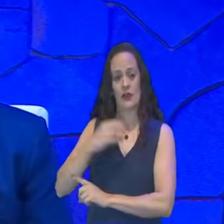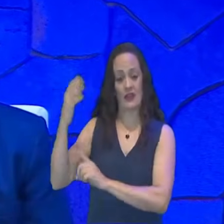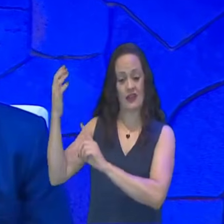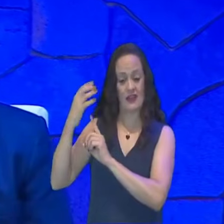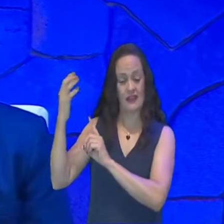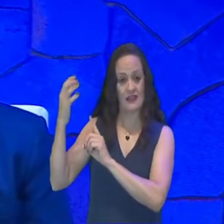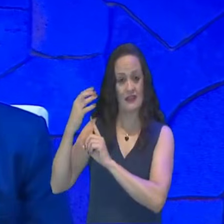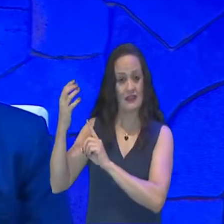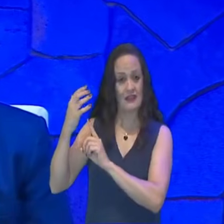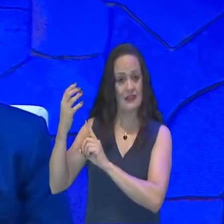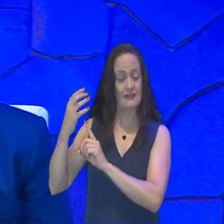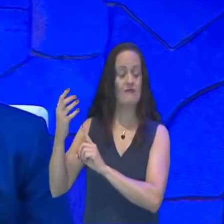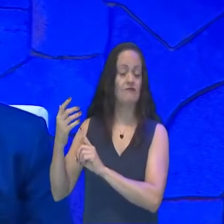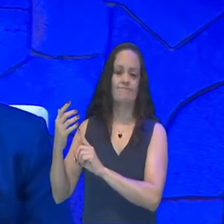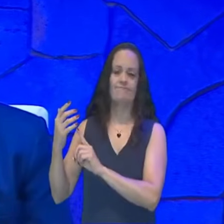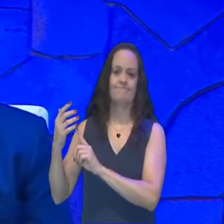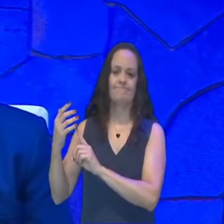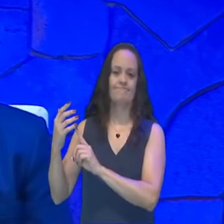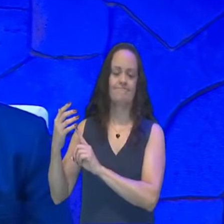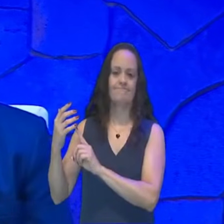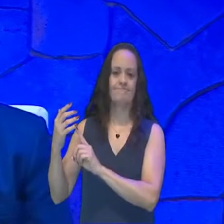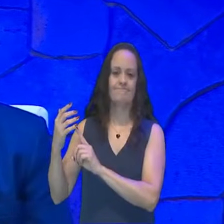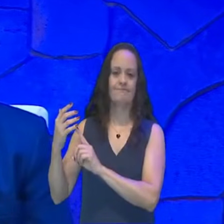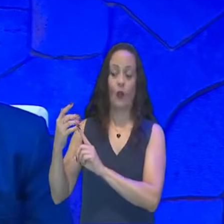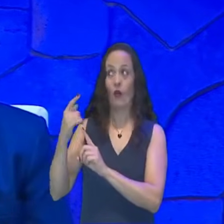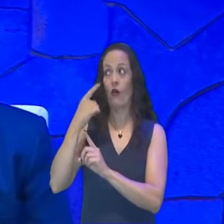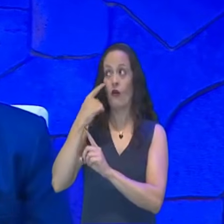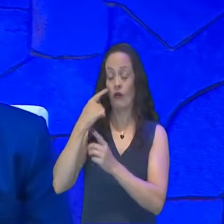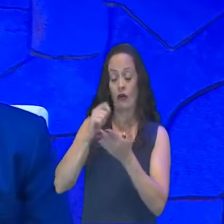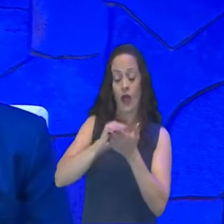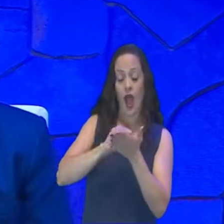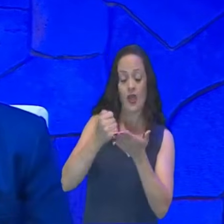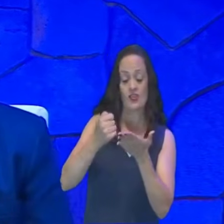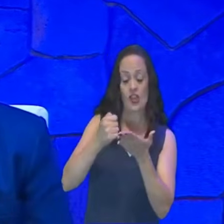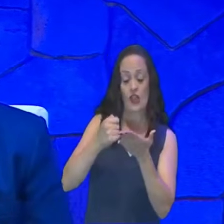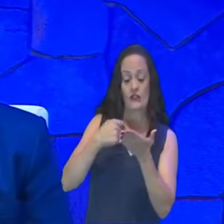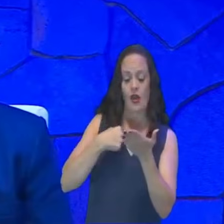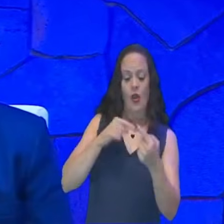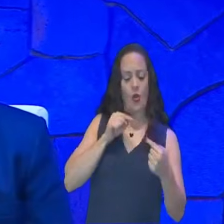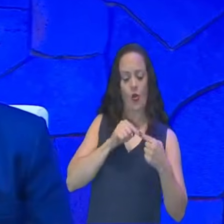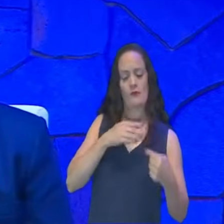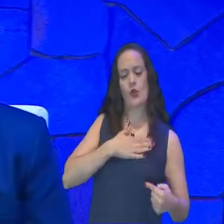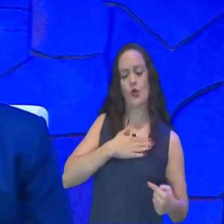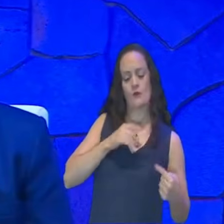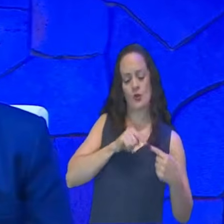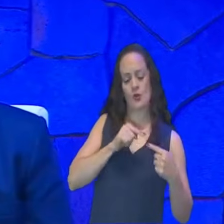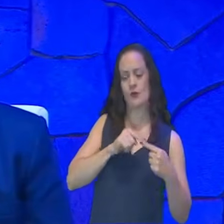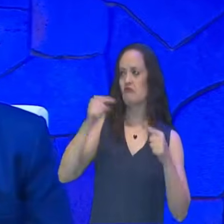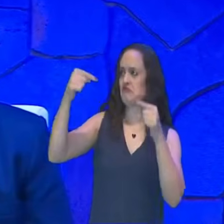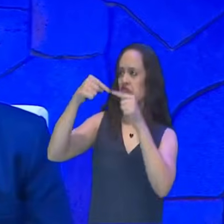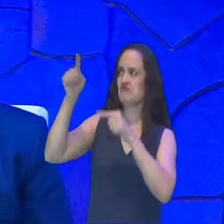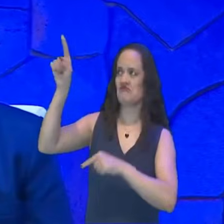Ele não vai confrontar a nossa agenda, que é conveniente a nós e não ao Senhor Jesus.